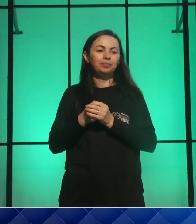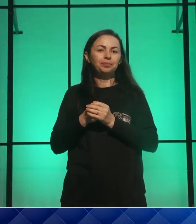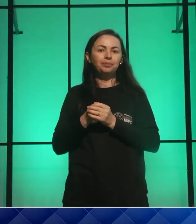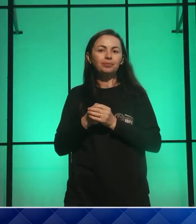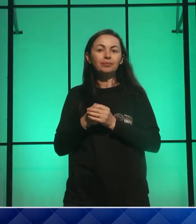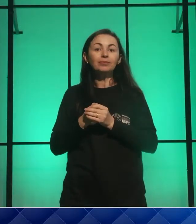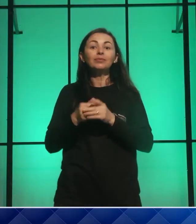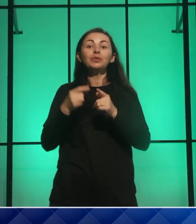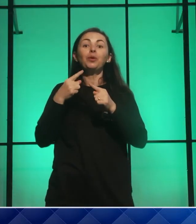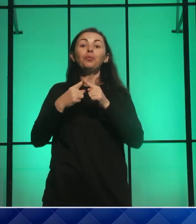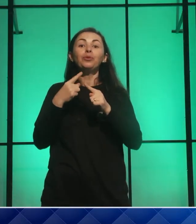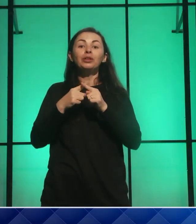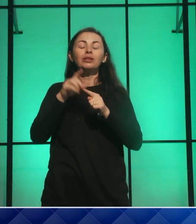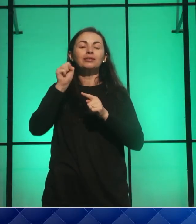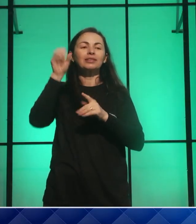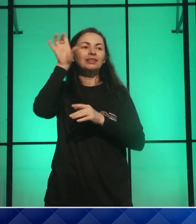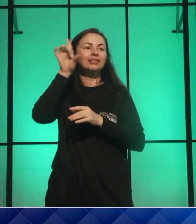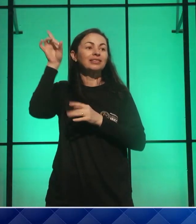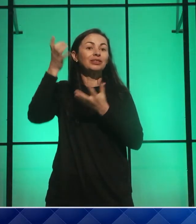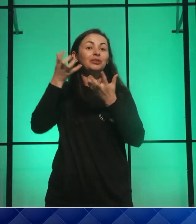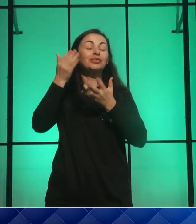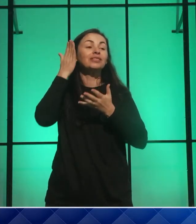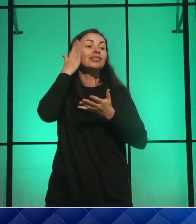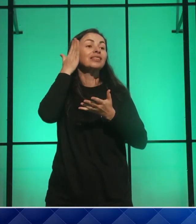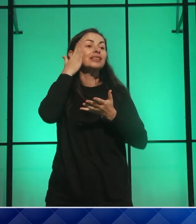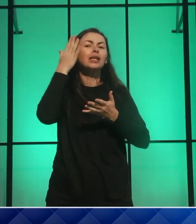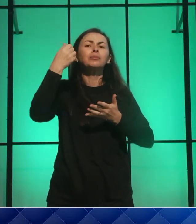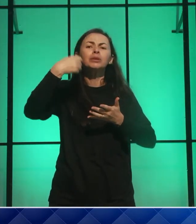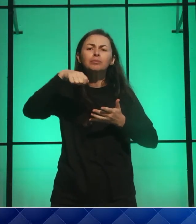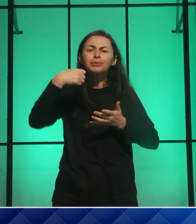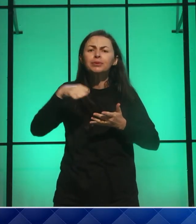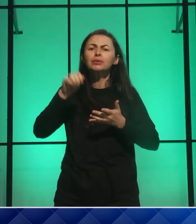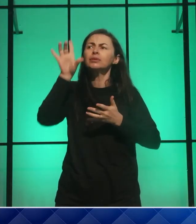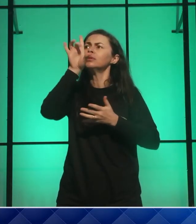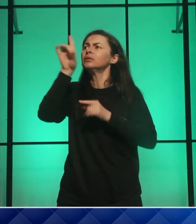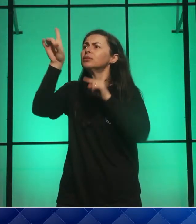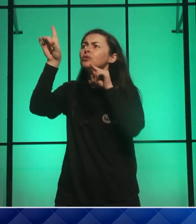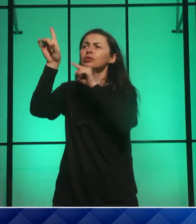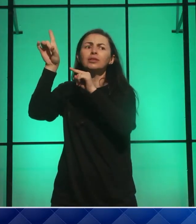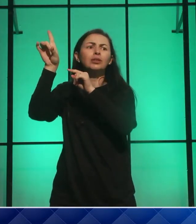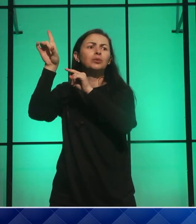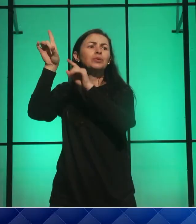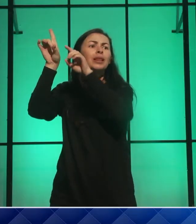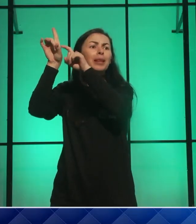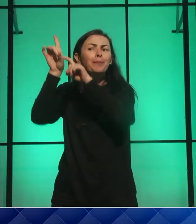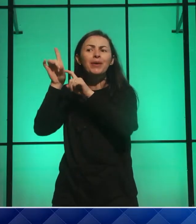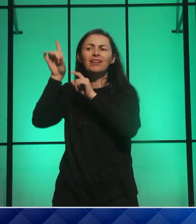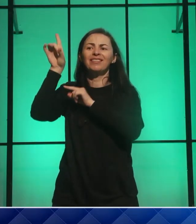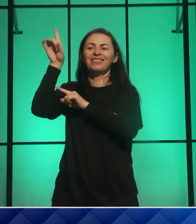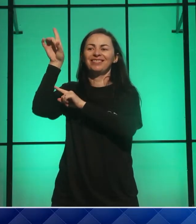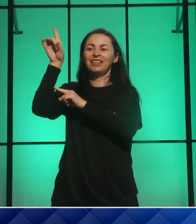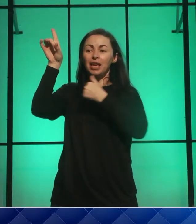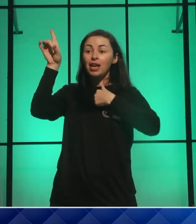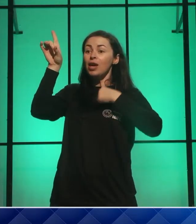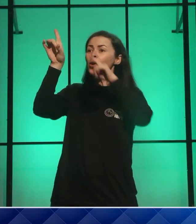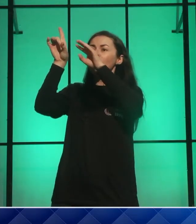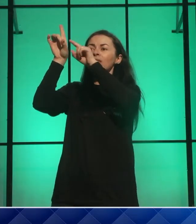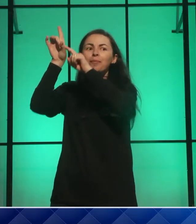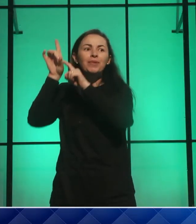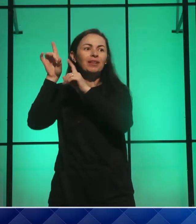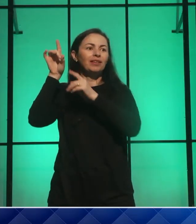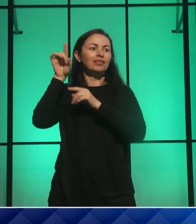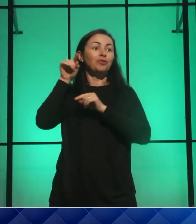Ele quer que você saiba que precisa dEle, que depende dEle, que é nele que